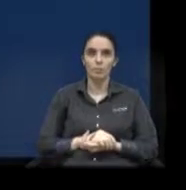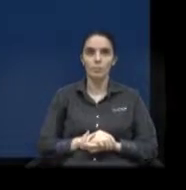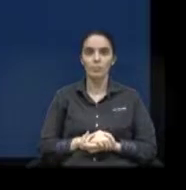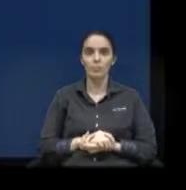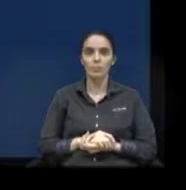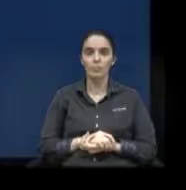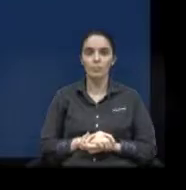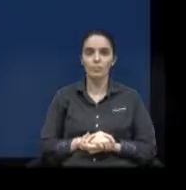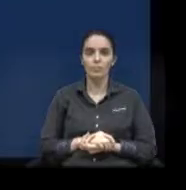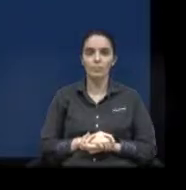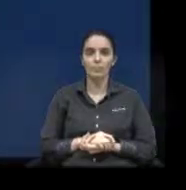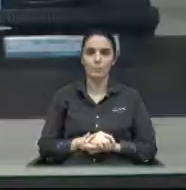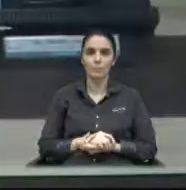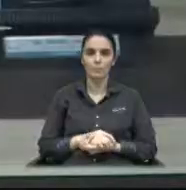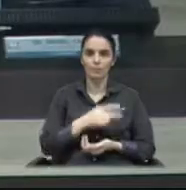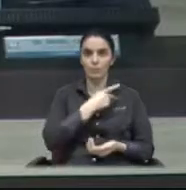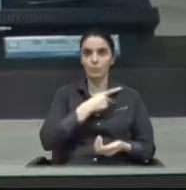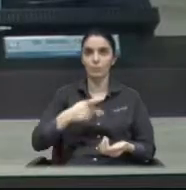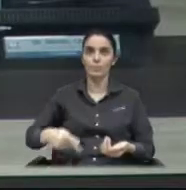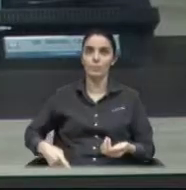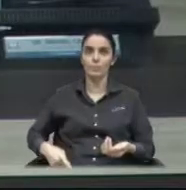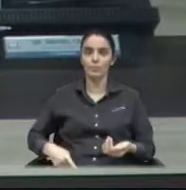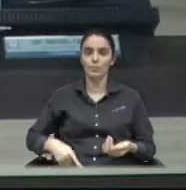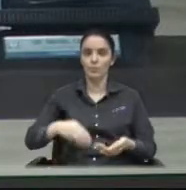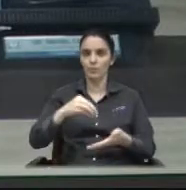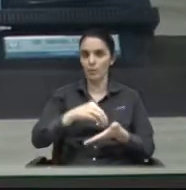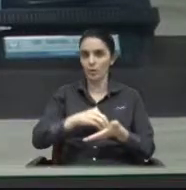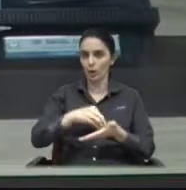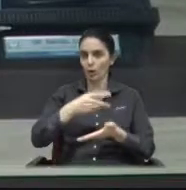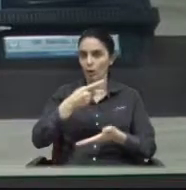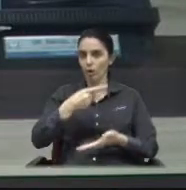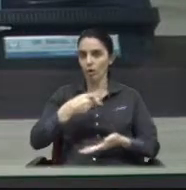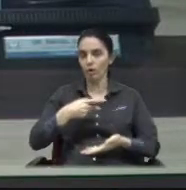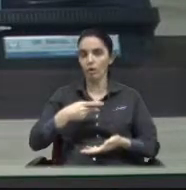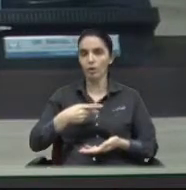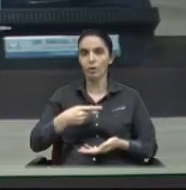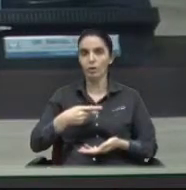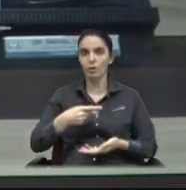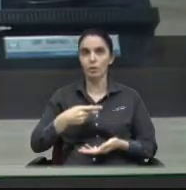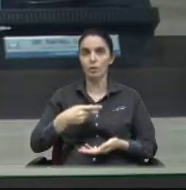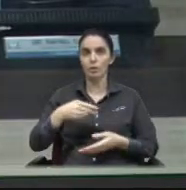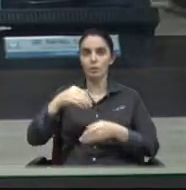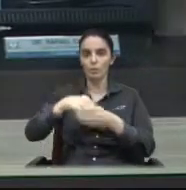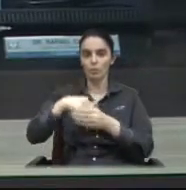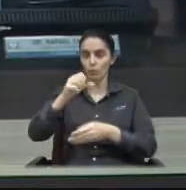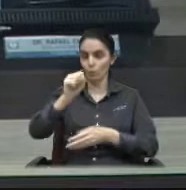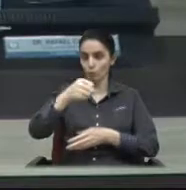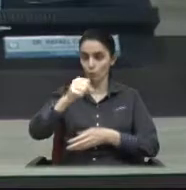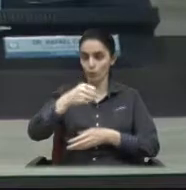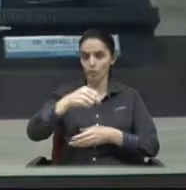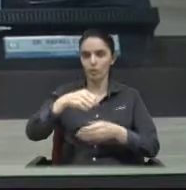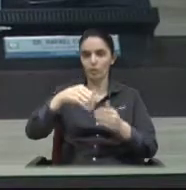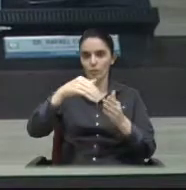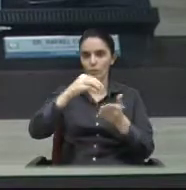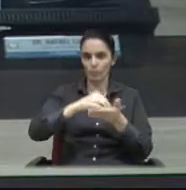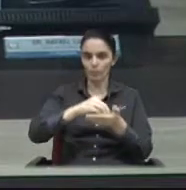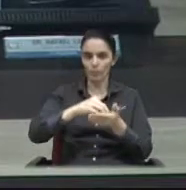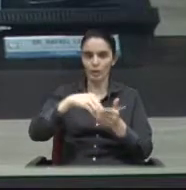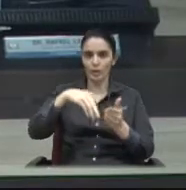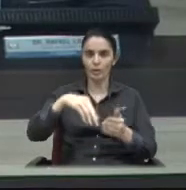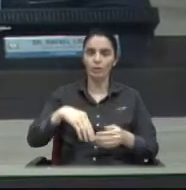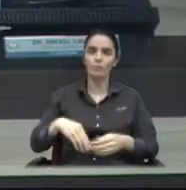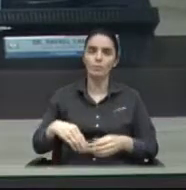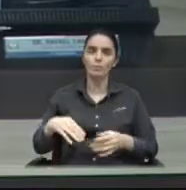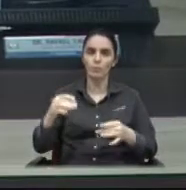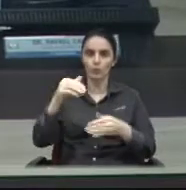Senhor presidente, eu quero registrar meu voto em ata, que o meu voto é favorável, sim. Está encerrada